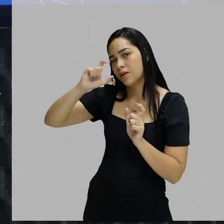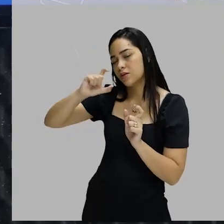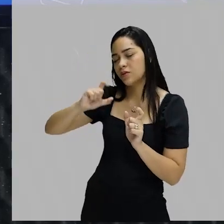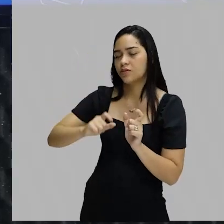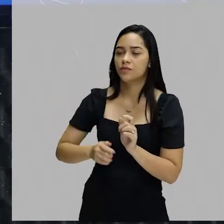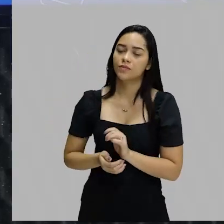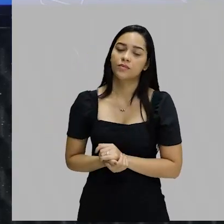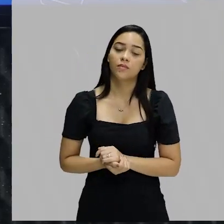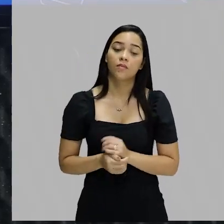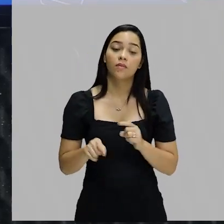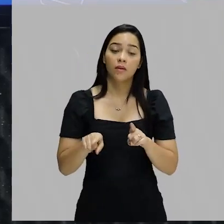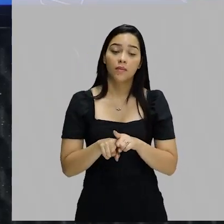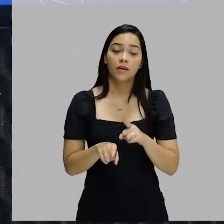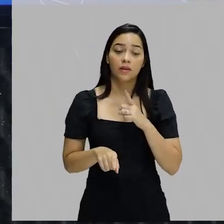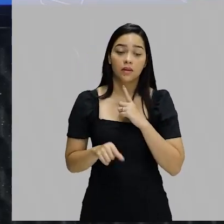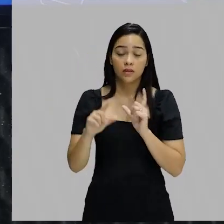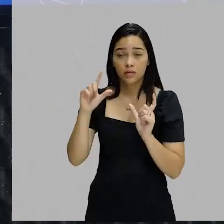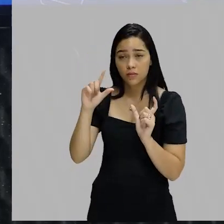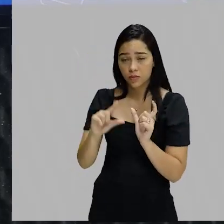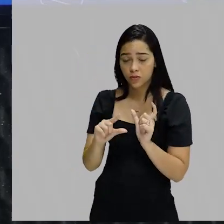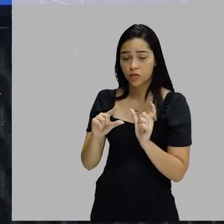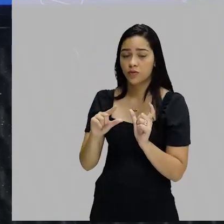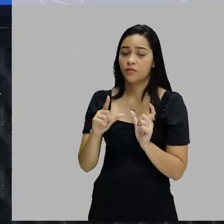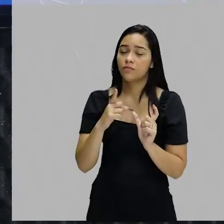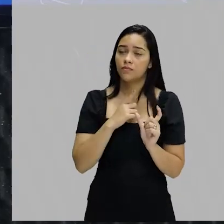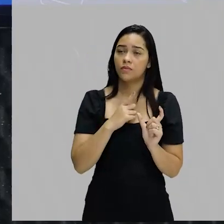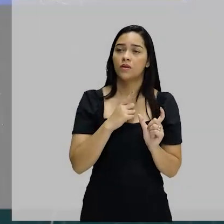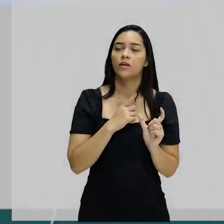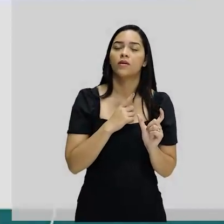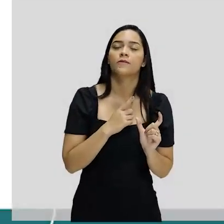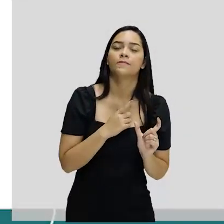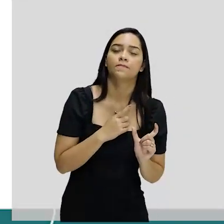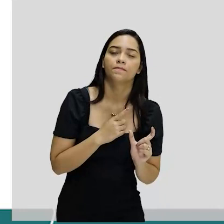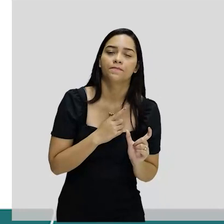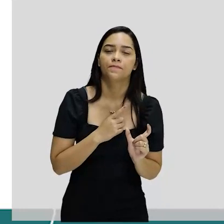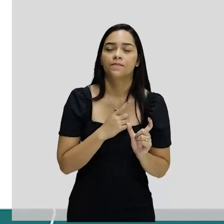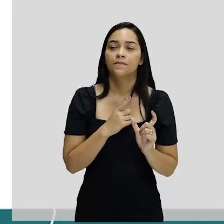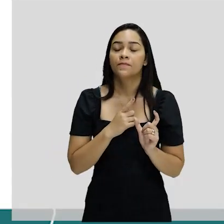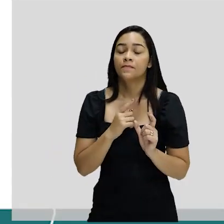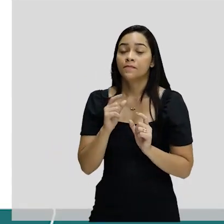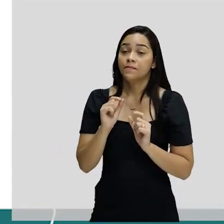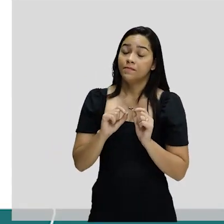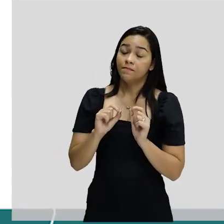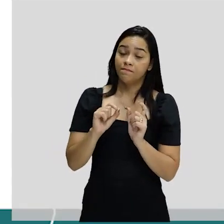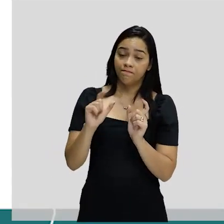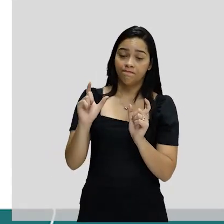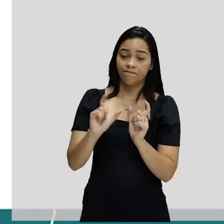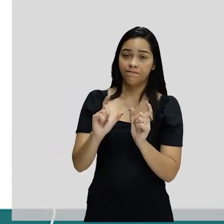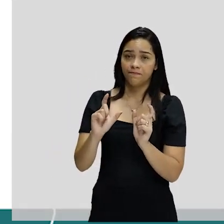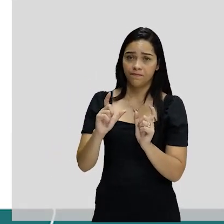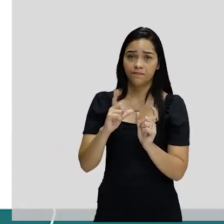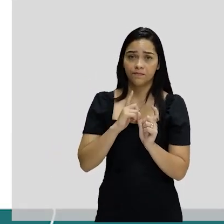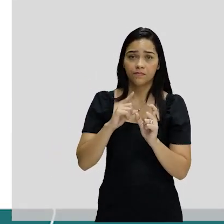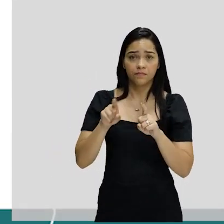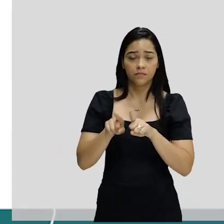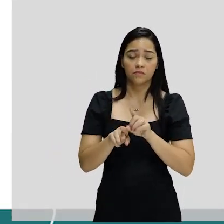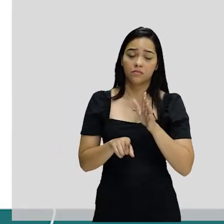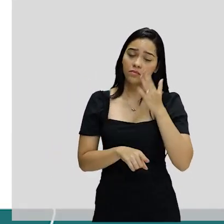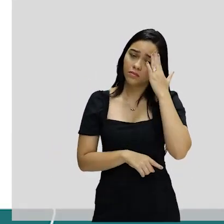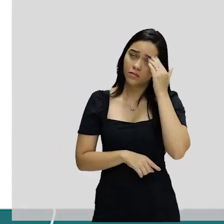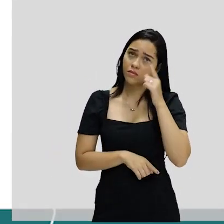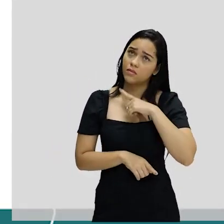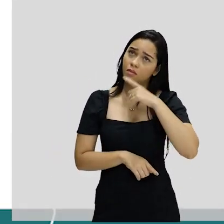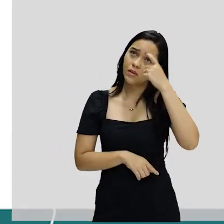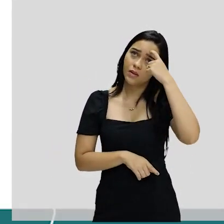aumentativo. Assim como também quando vocês olharem essas terminações, esses sufixos com essa terminação, já sabem que dá uma